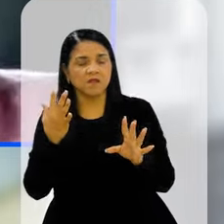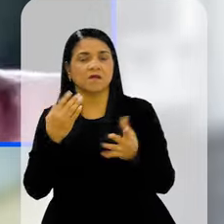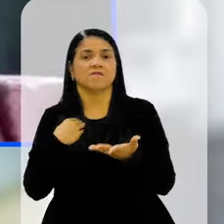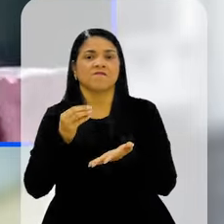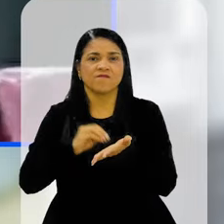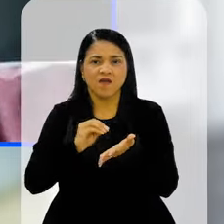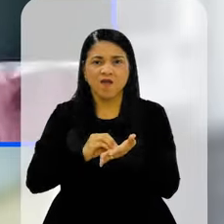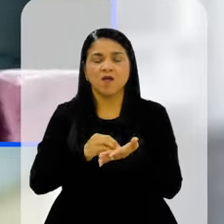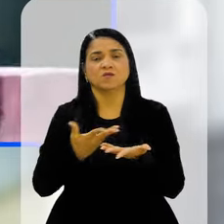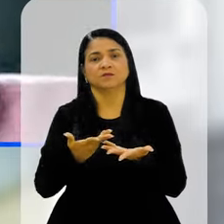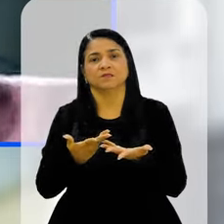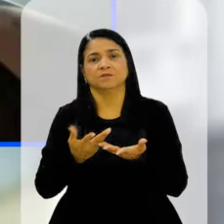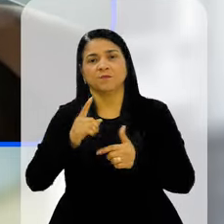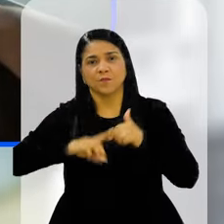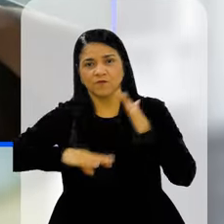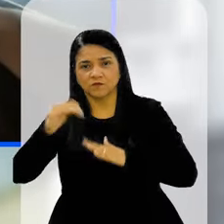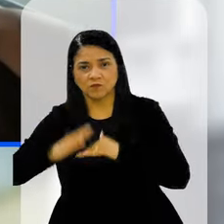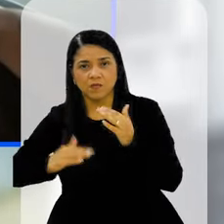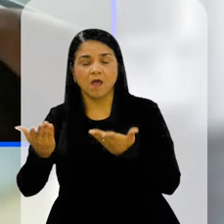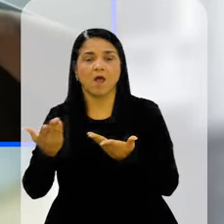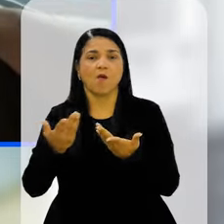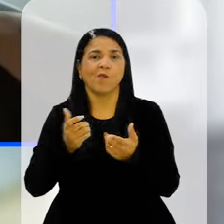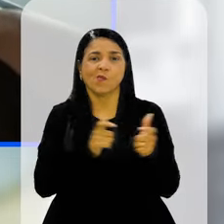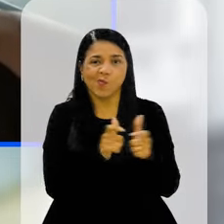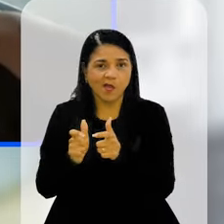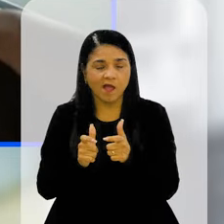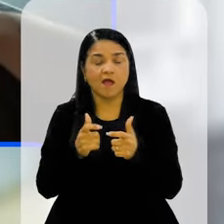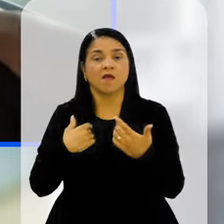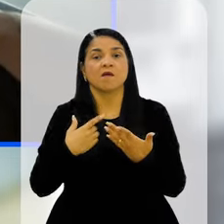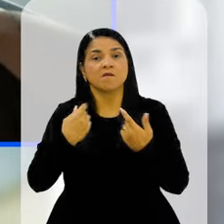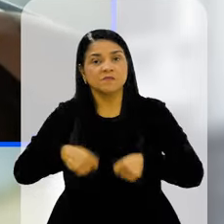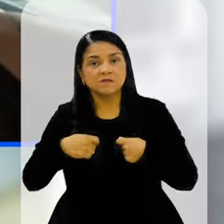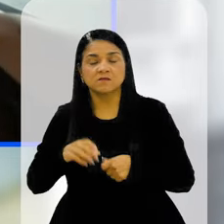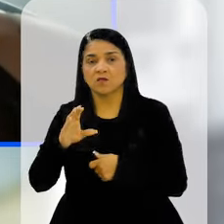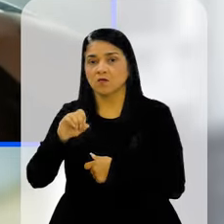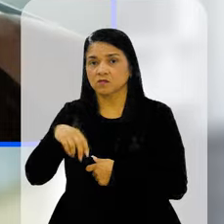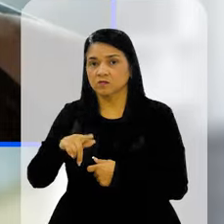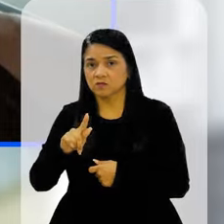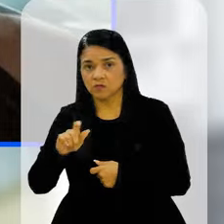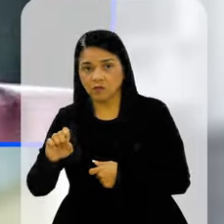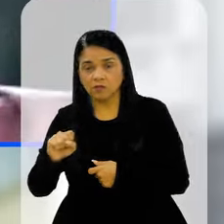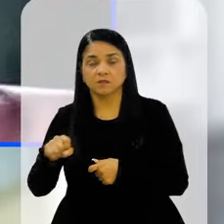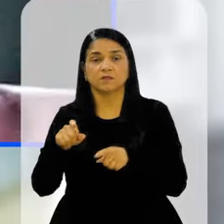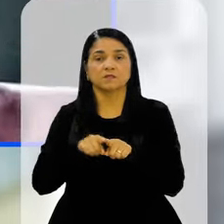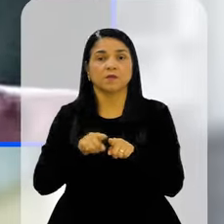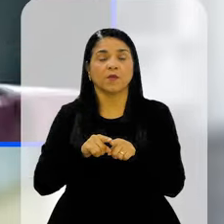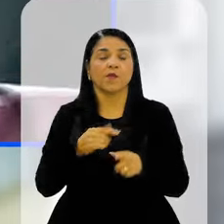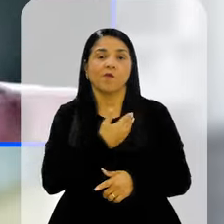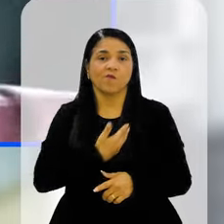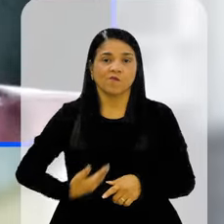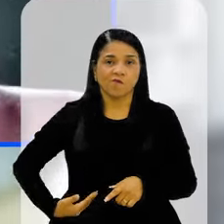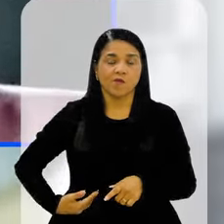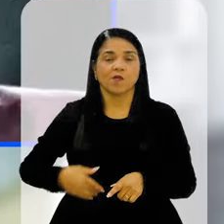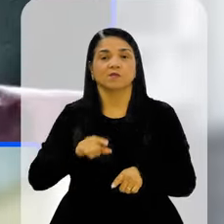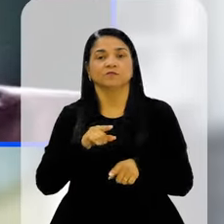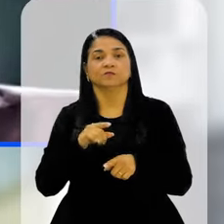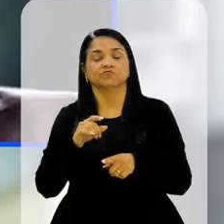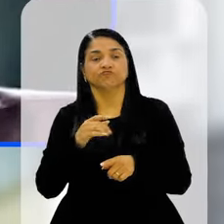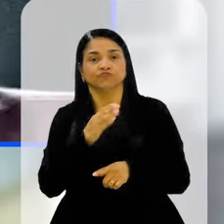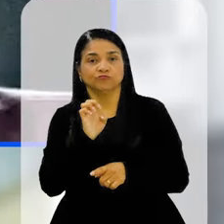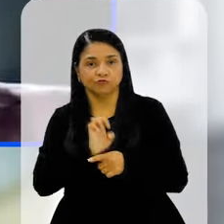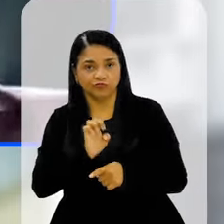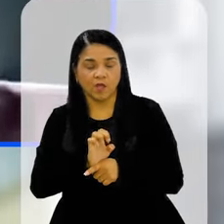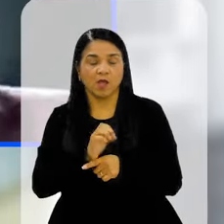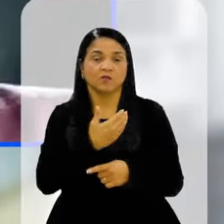Então, a deputada está correta dizer que tem fila, que ainda é insuficiente. Então, é preciso que as ONGs, que